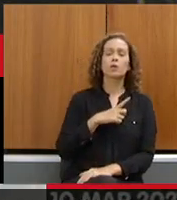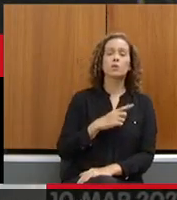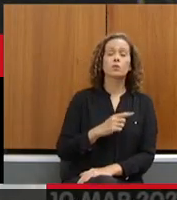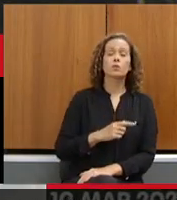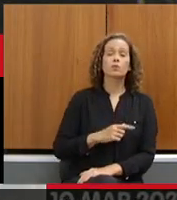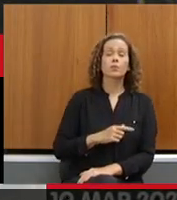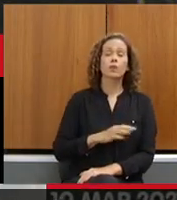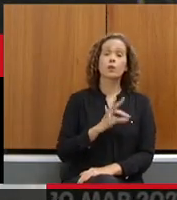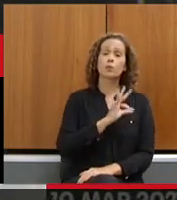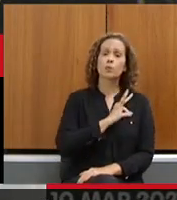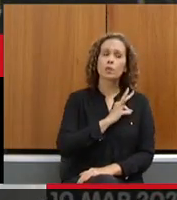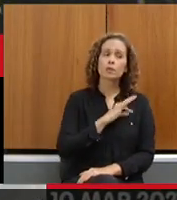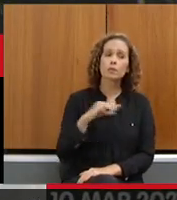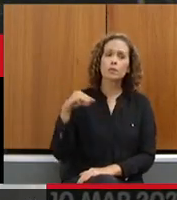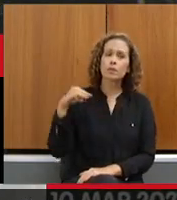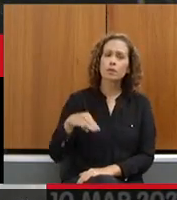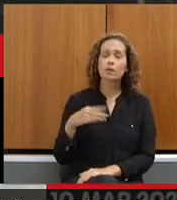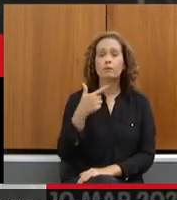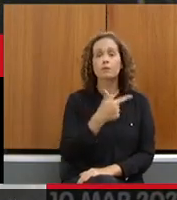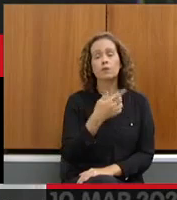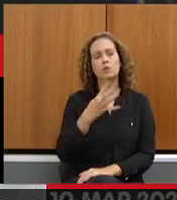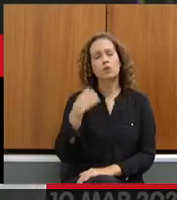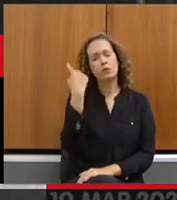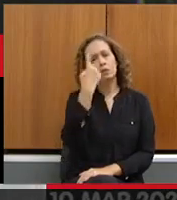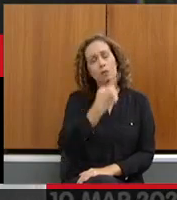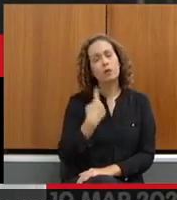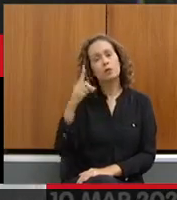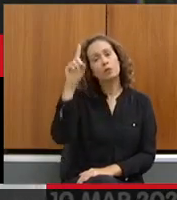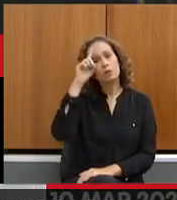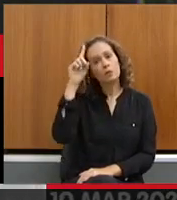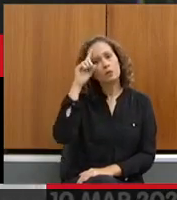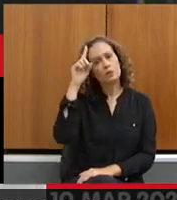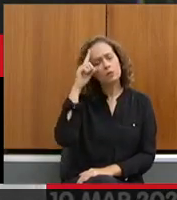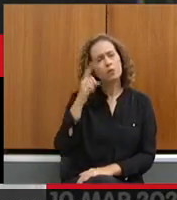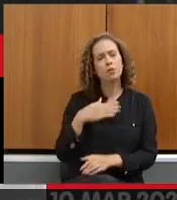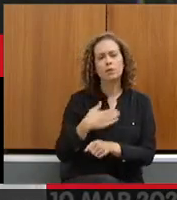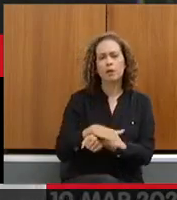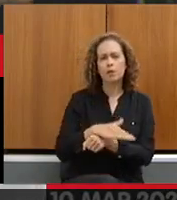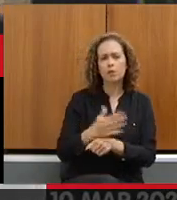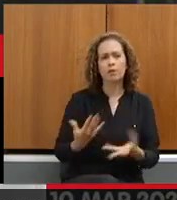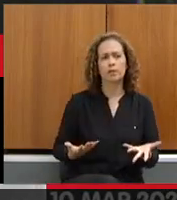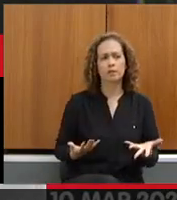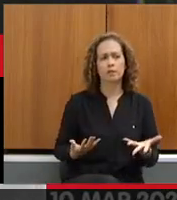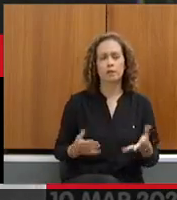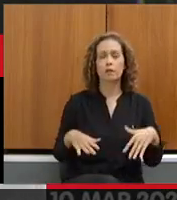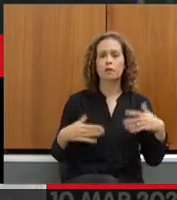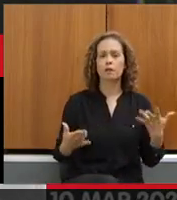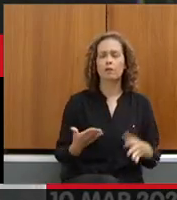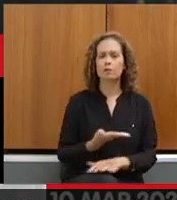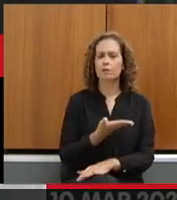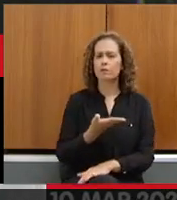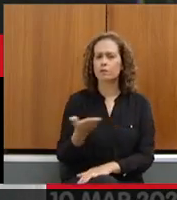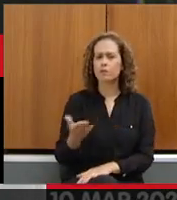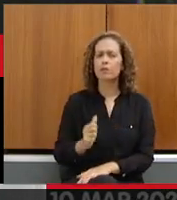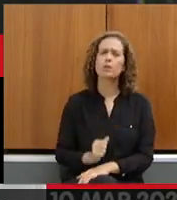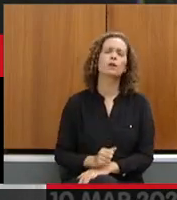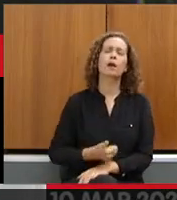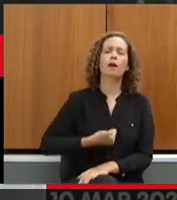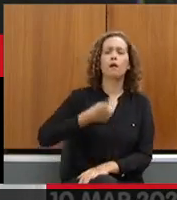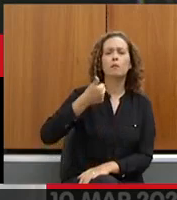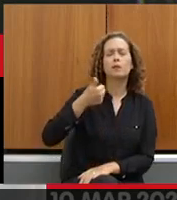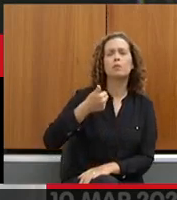24 horas por dia nas ruas então eu não posso admitir que o senhor priorize a